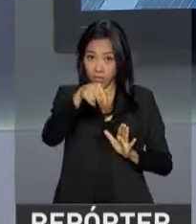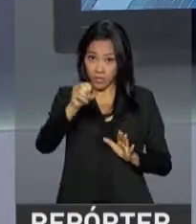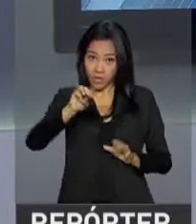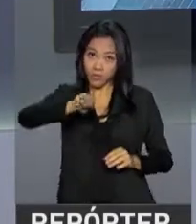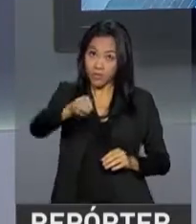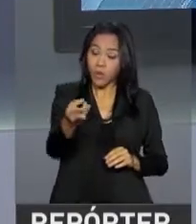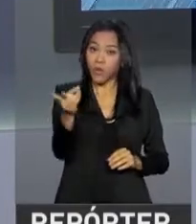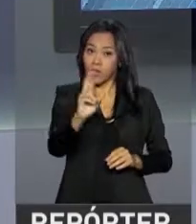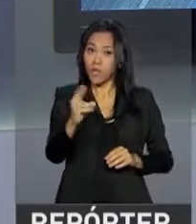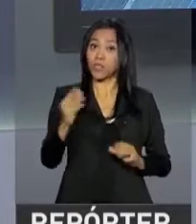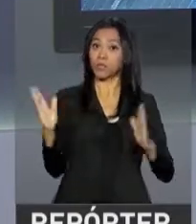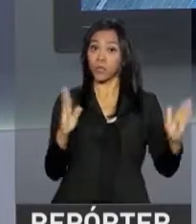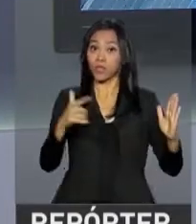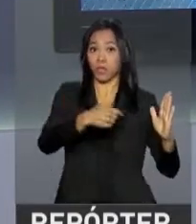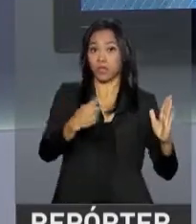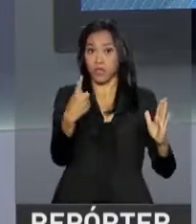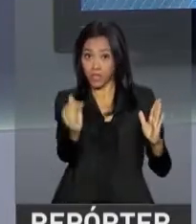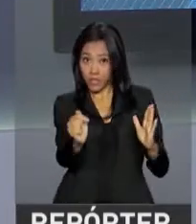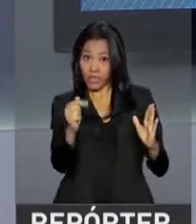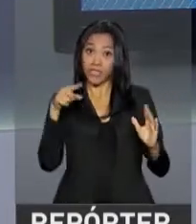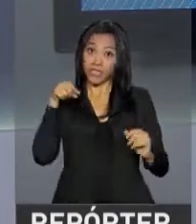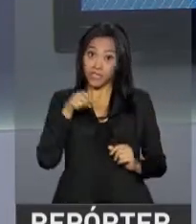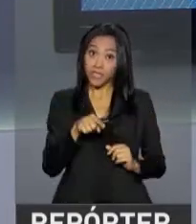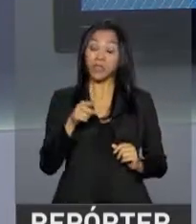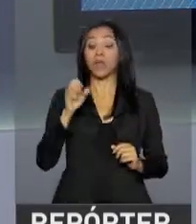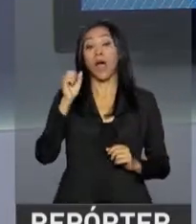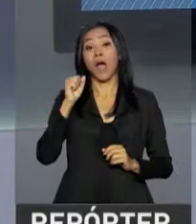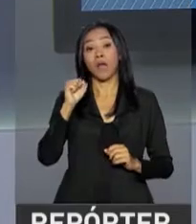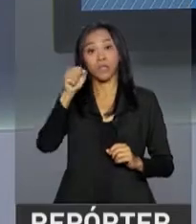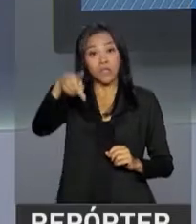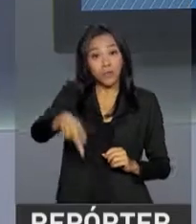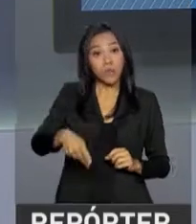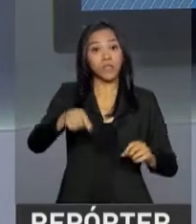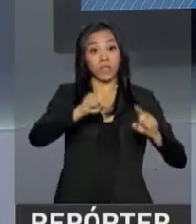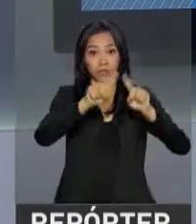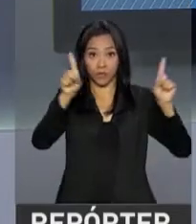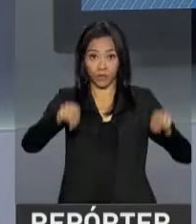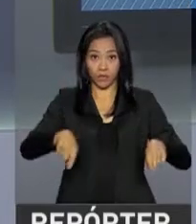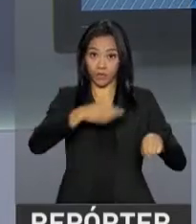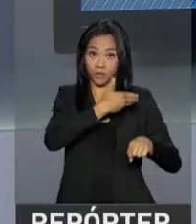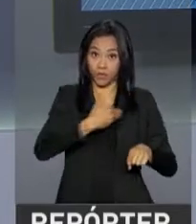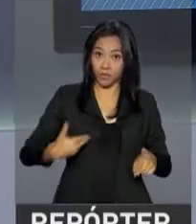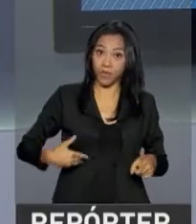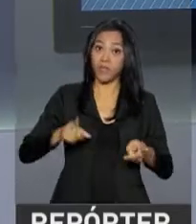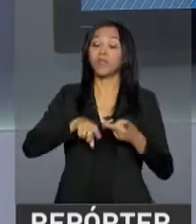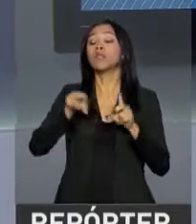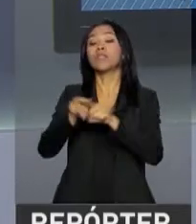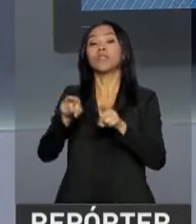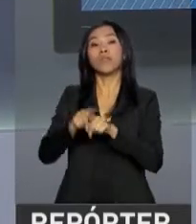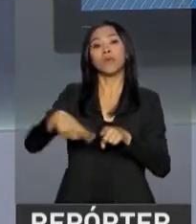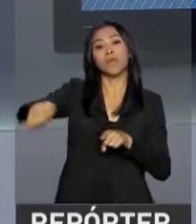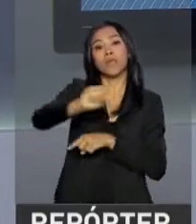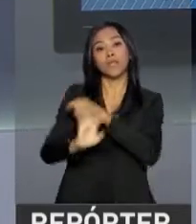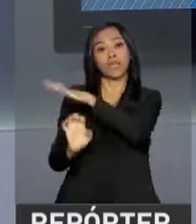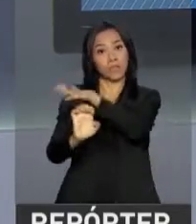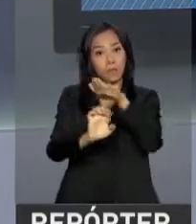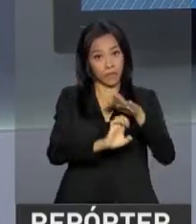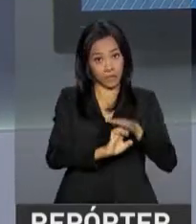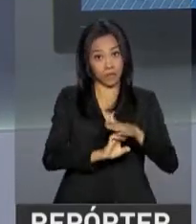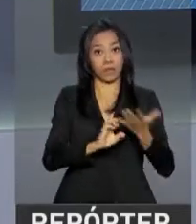este montante considera os sistemas de aposentadoria dos servidores da união e dos trabalhadores do setor privado o